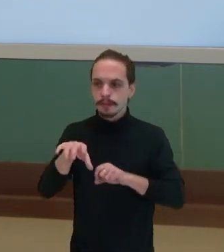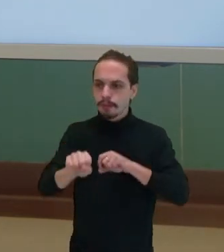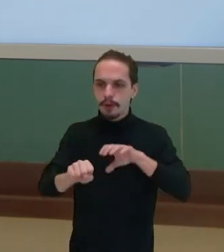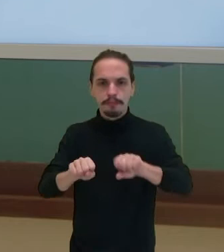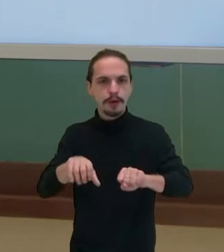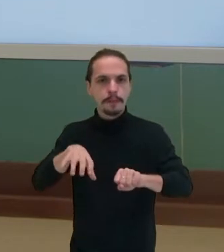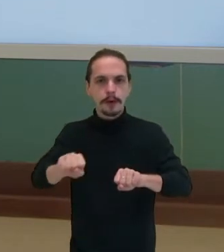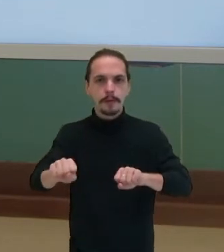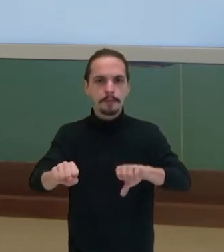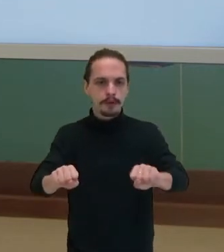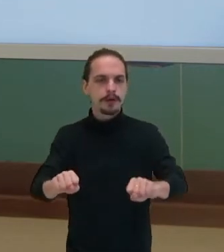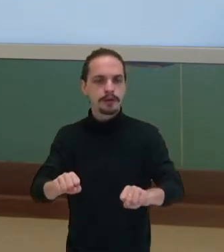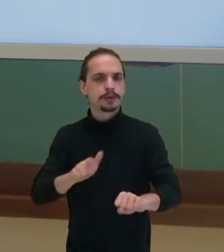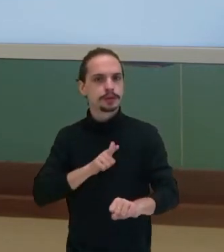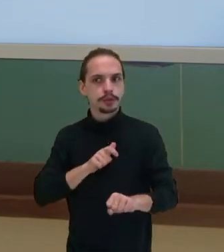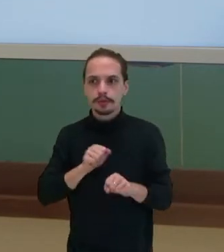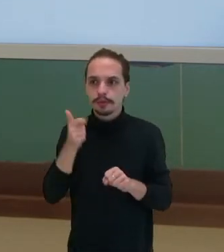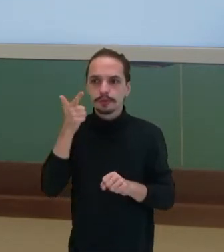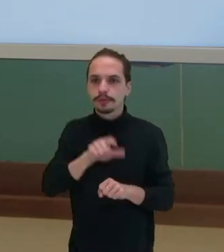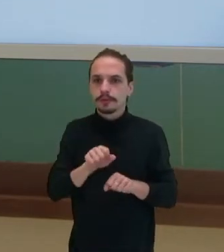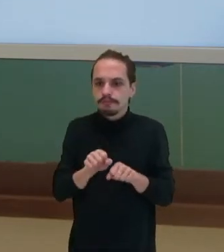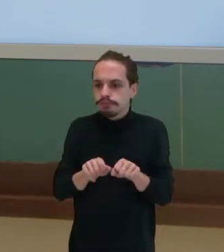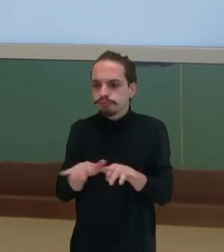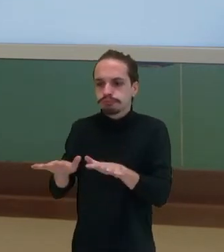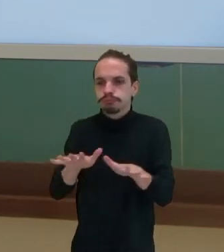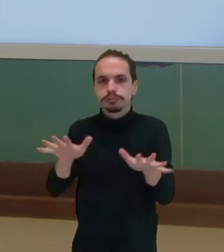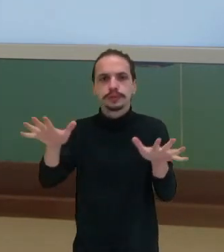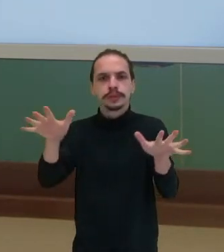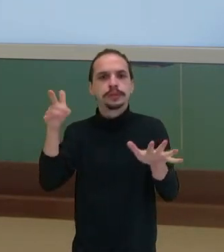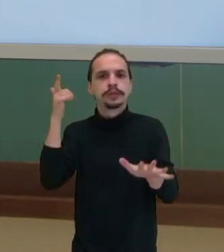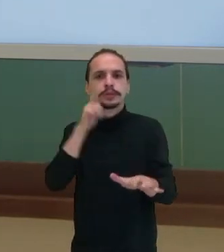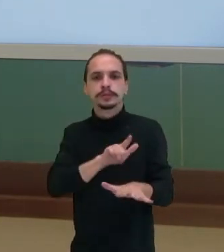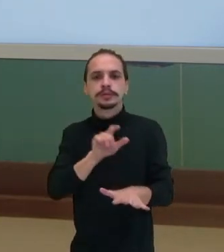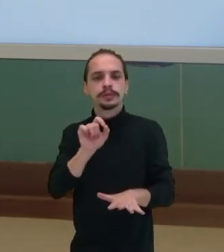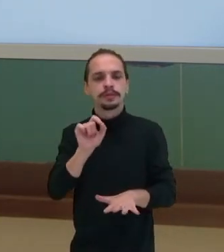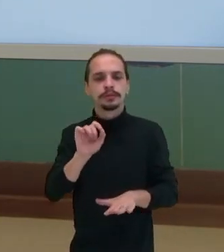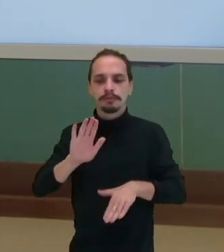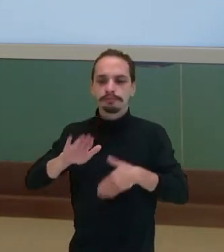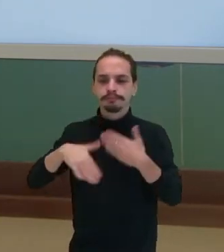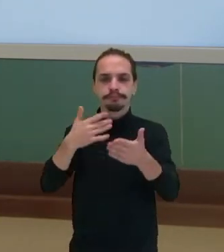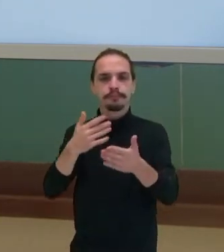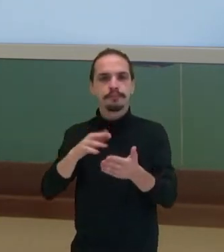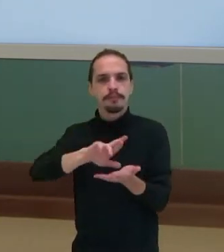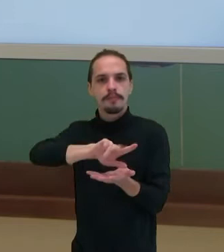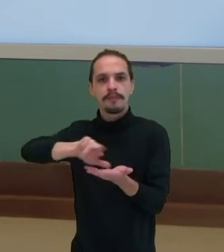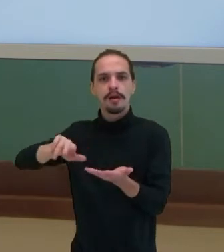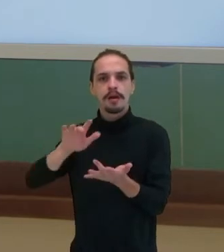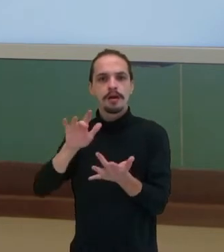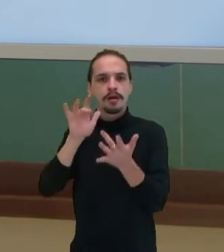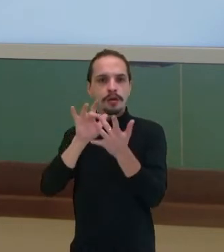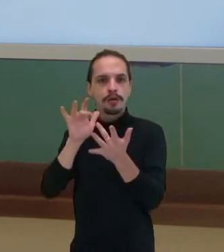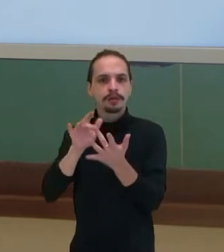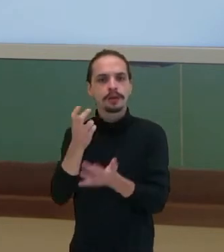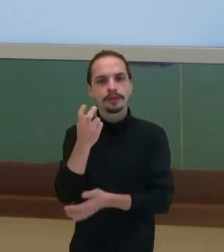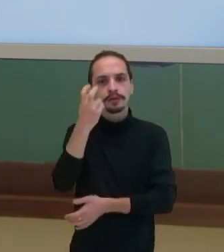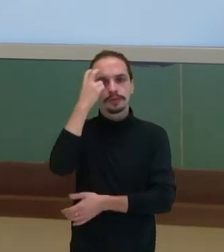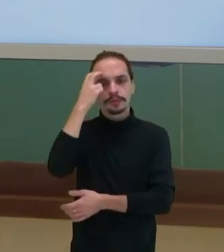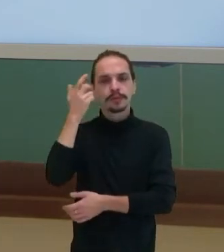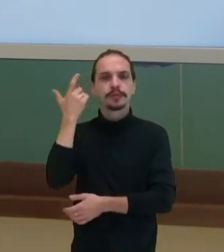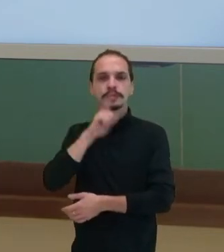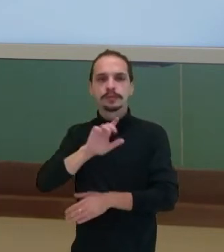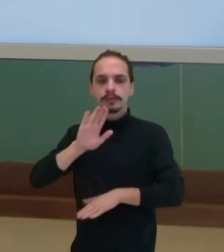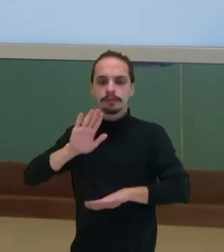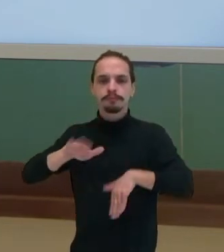expansão territorial e o contato com diversas culturas. Eles também desenvolveram o gosto por espetáculos grandiosos encenados nos